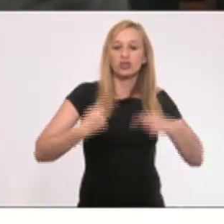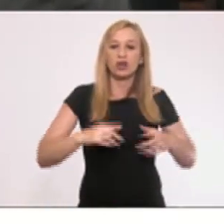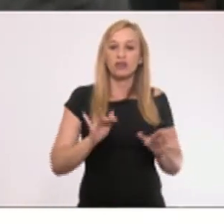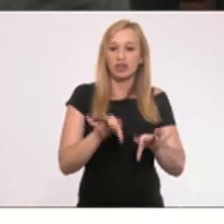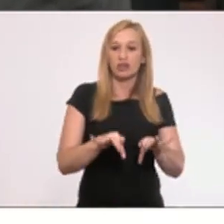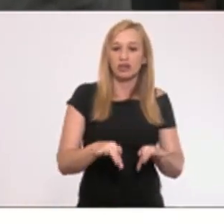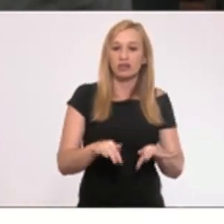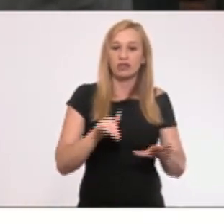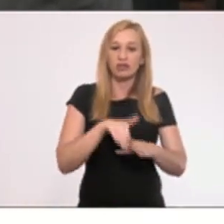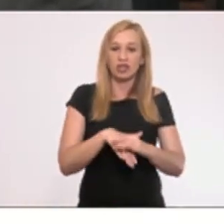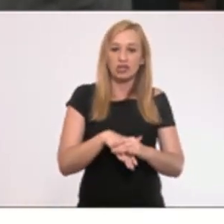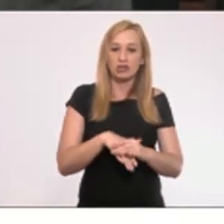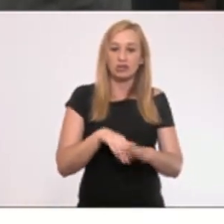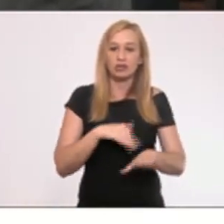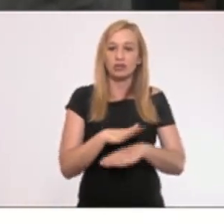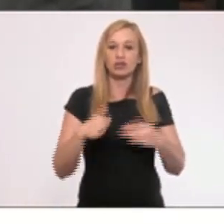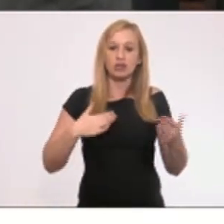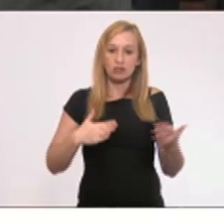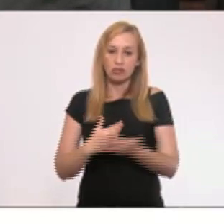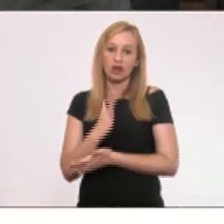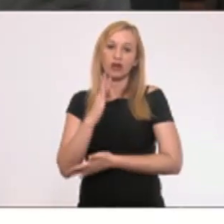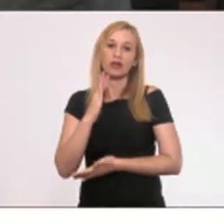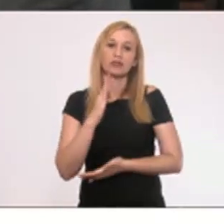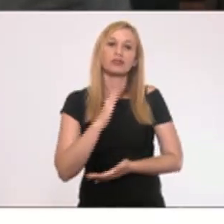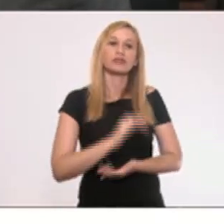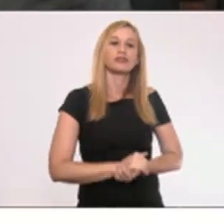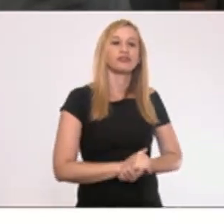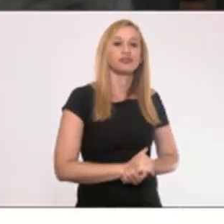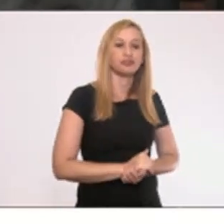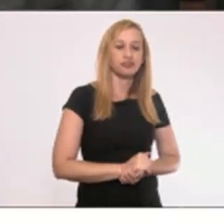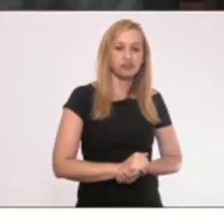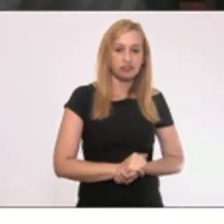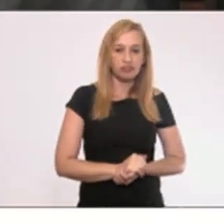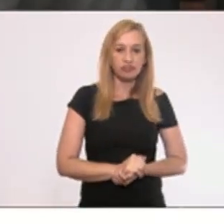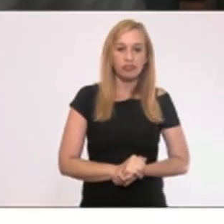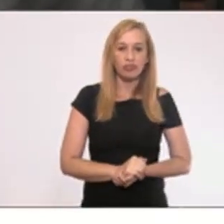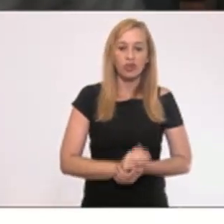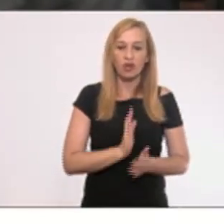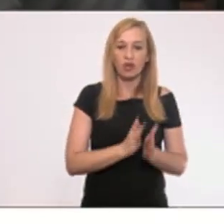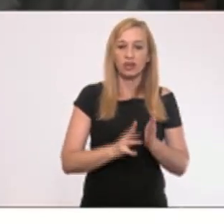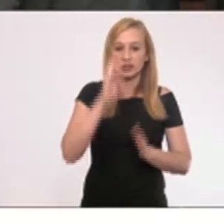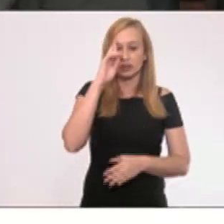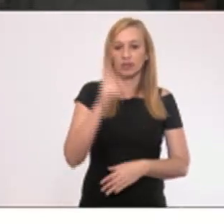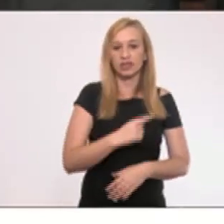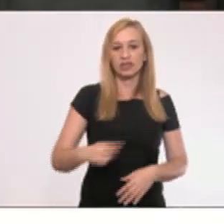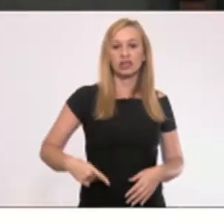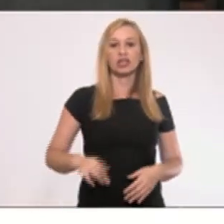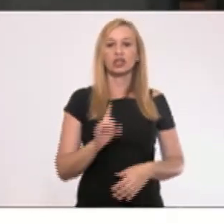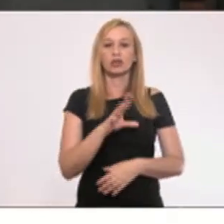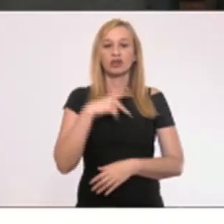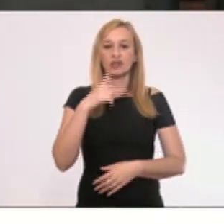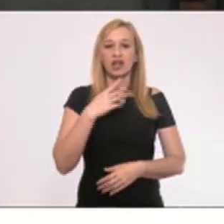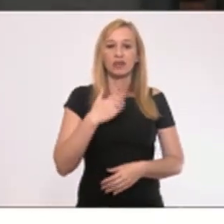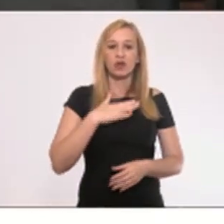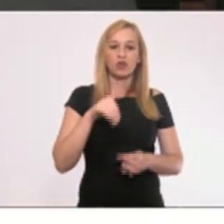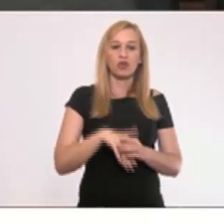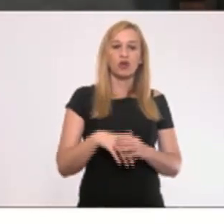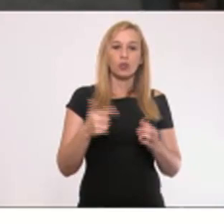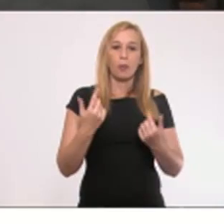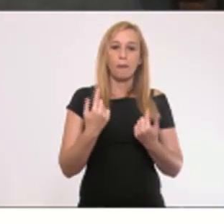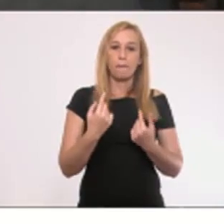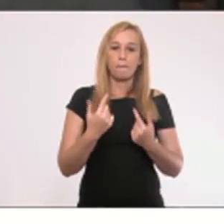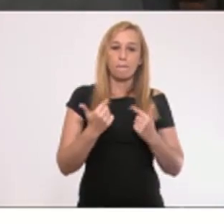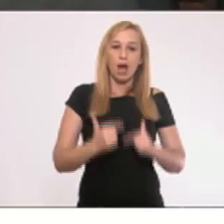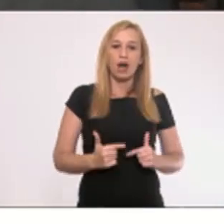a discussão, em votação. Senhores que aprovam, como estão aprovados. Questão de ordem, senhor presidente, apenas para consignar meu voto em abstenção ao